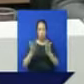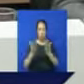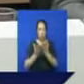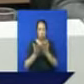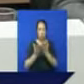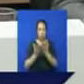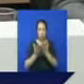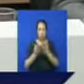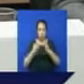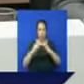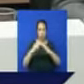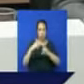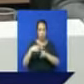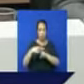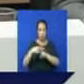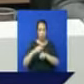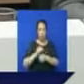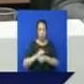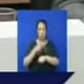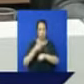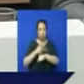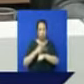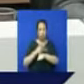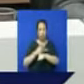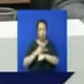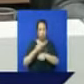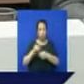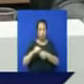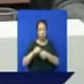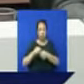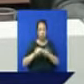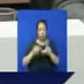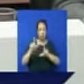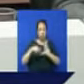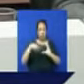produzido pela TV Câmara, né? Peço,